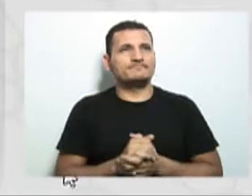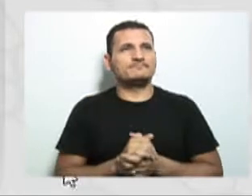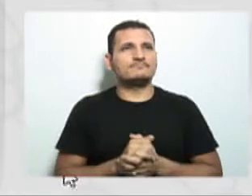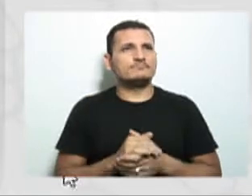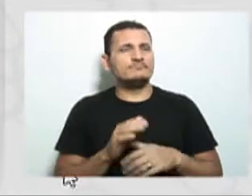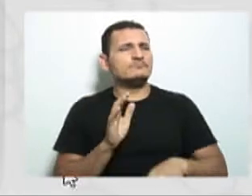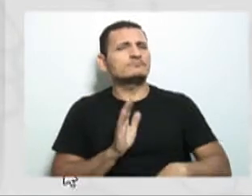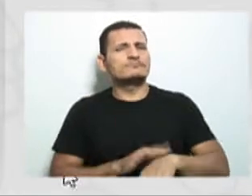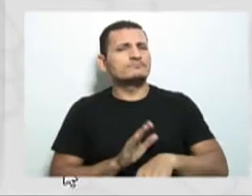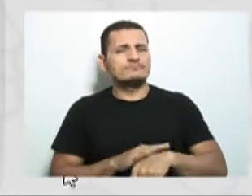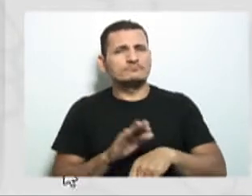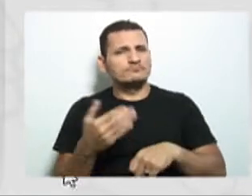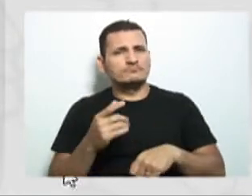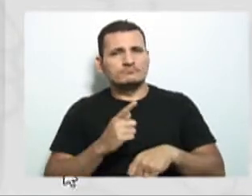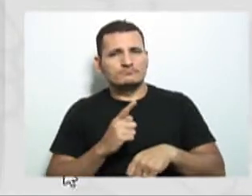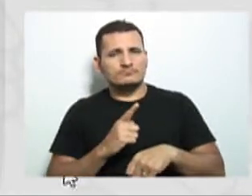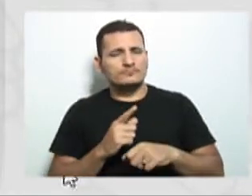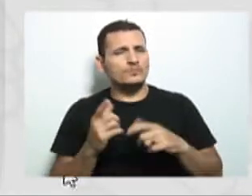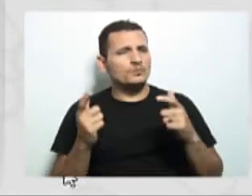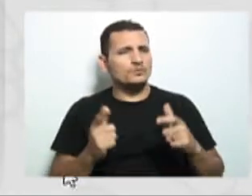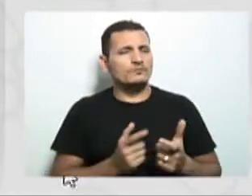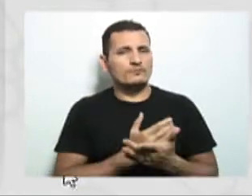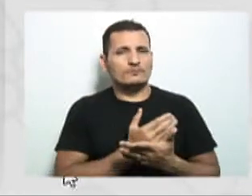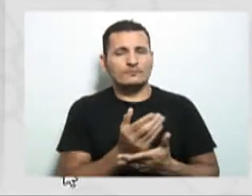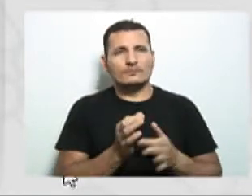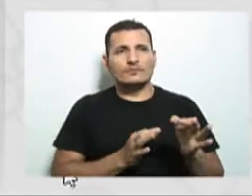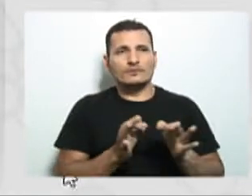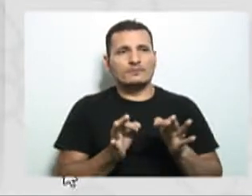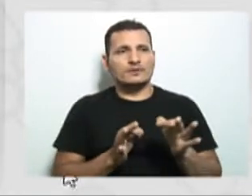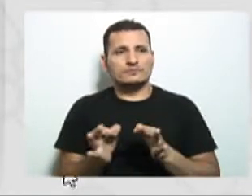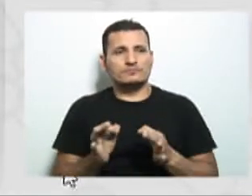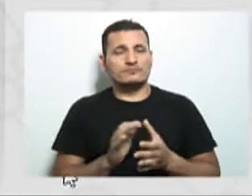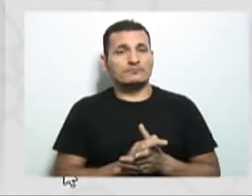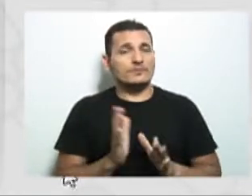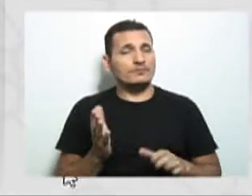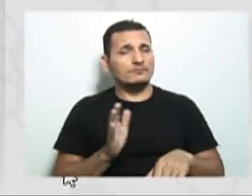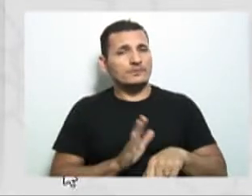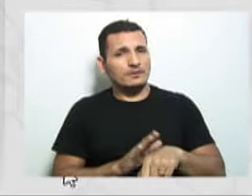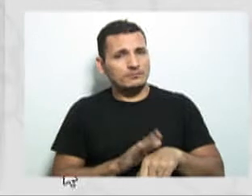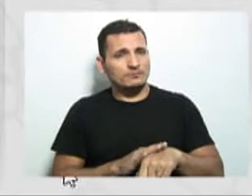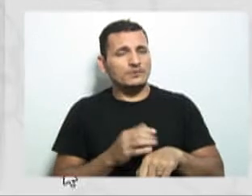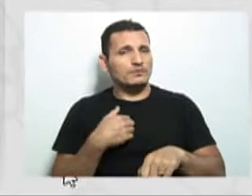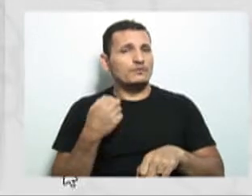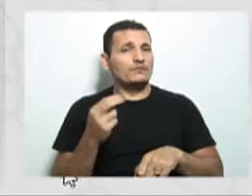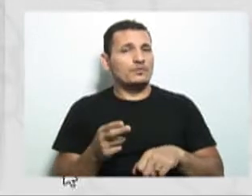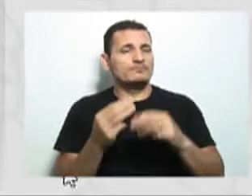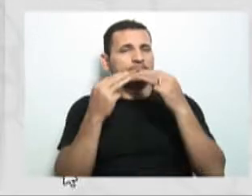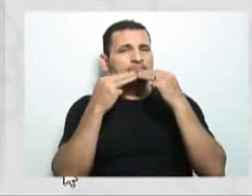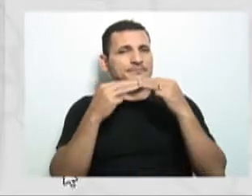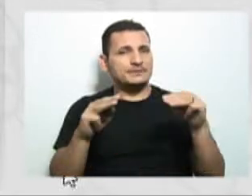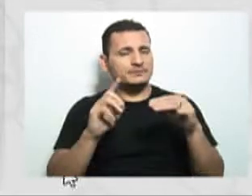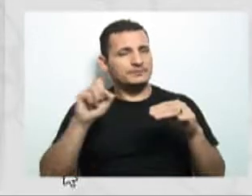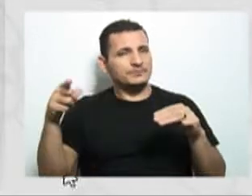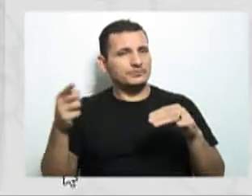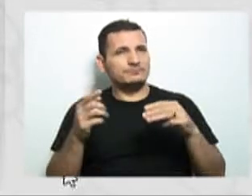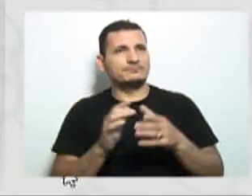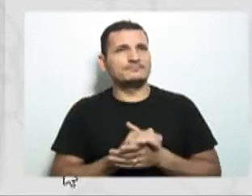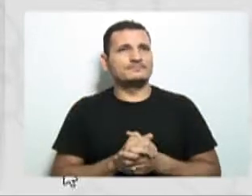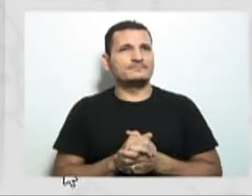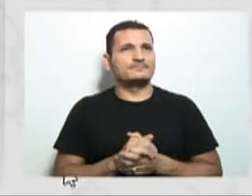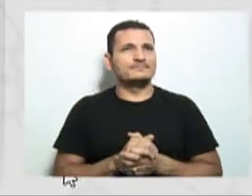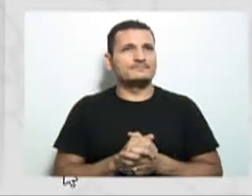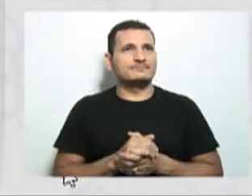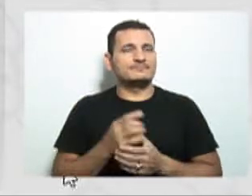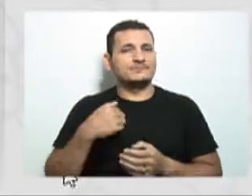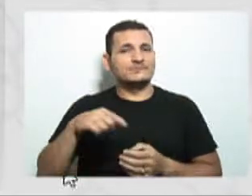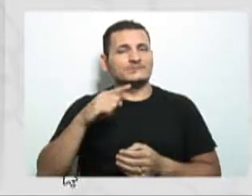onde começar esse nosso planejamento? Com relação ao tempo, eu vou dar uma mensagenzinha no final, tá certo? Para que a gente